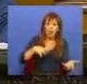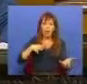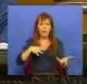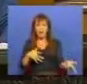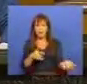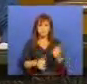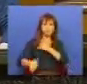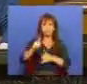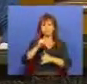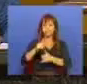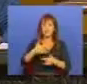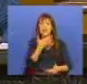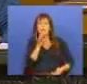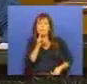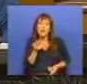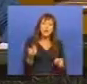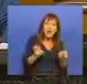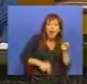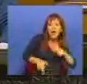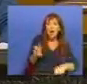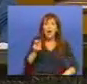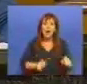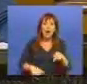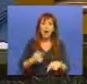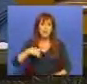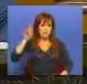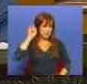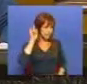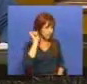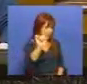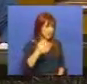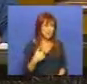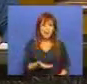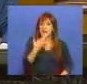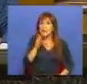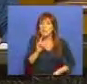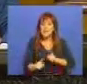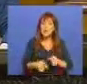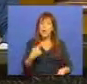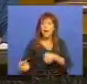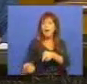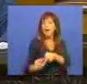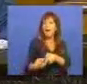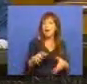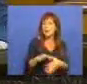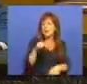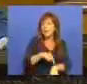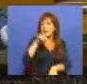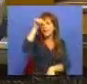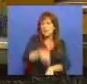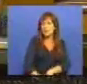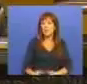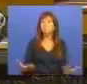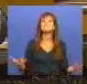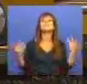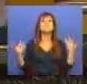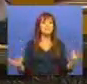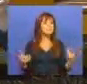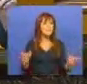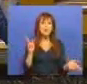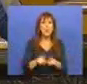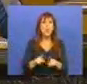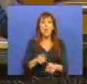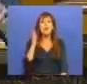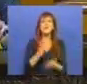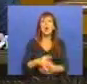dito, consoante as circunstâncias e, sobretudo, consoante os interesses do momento. E isto não é